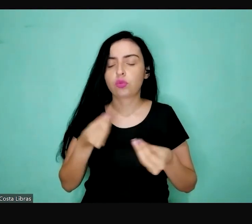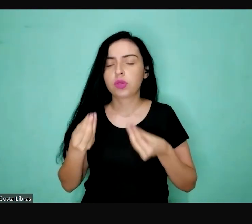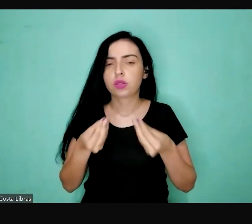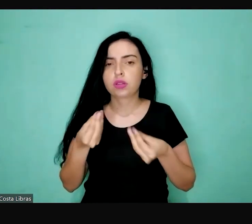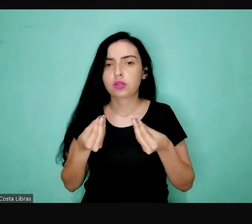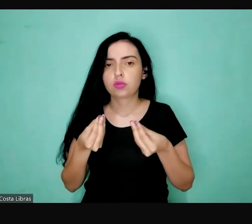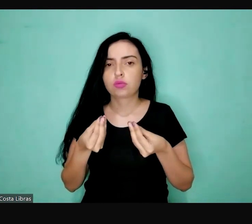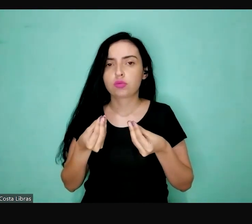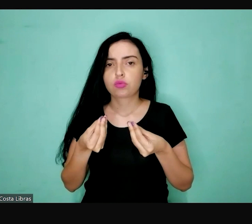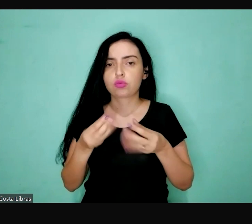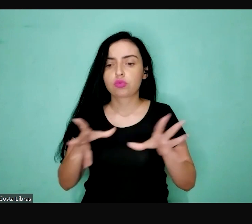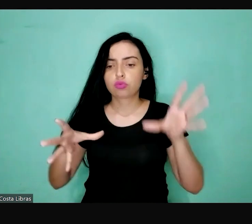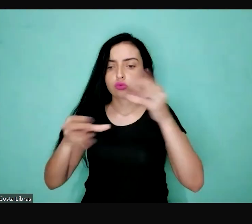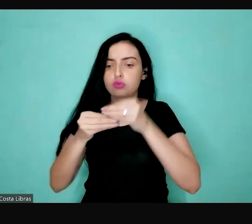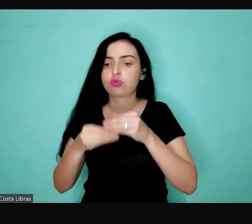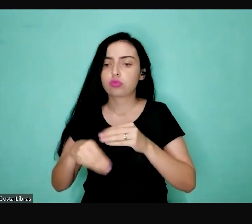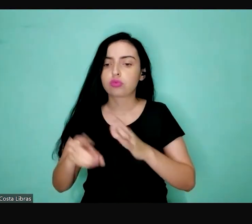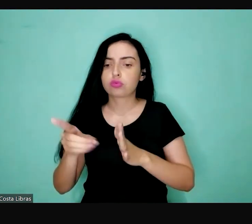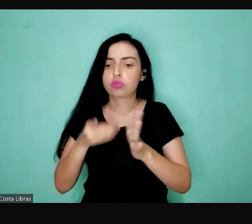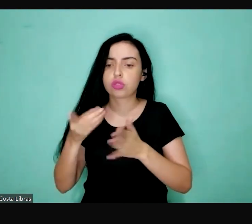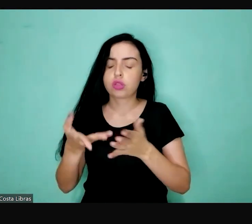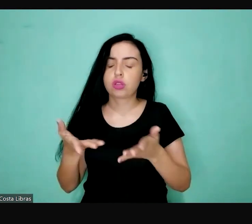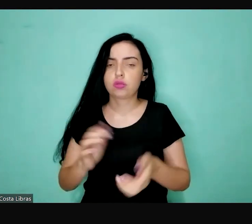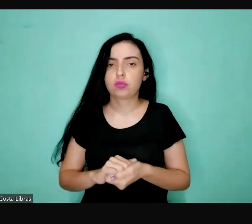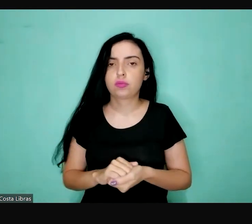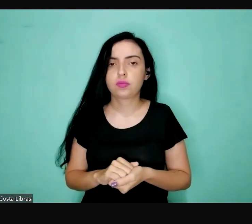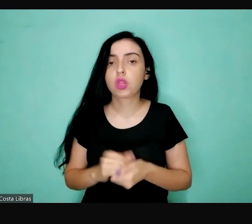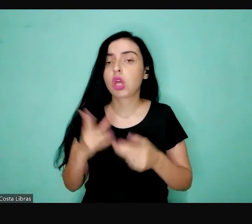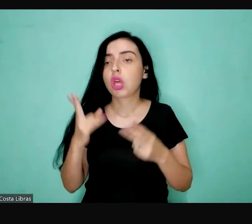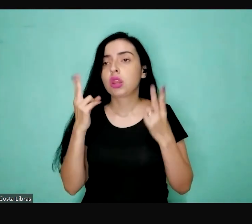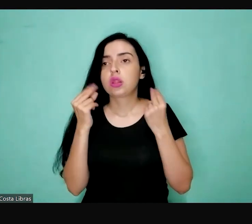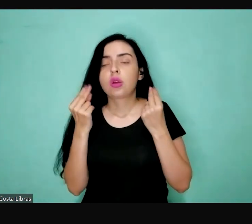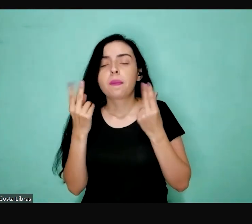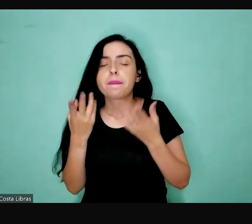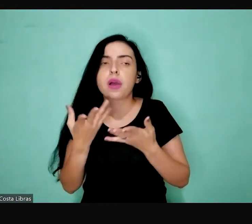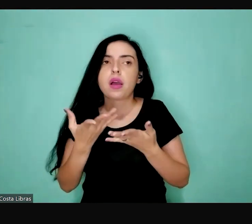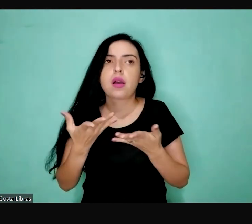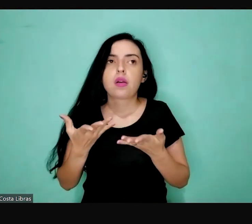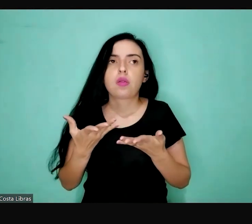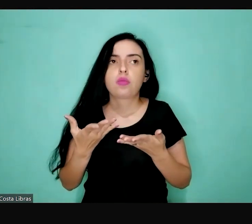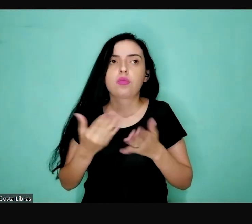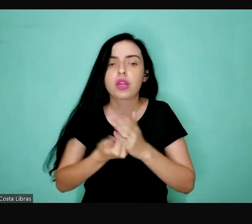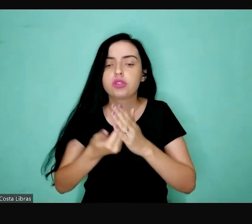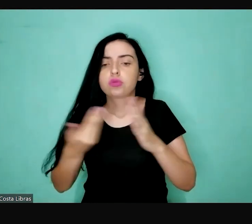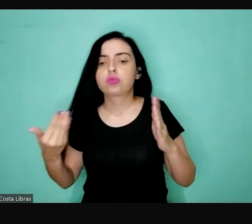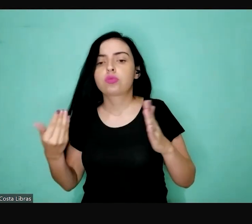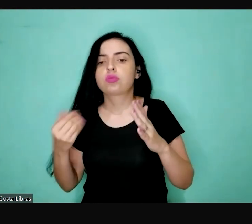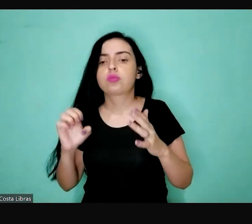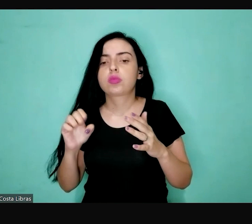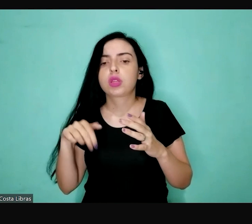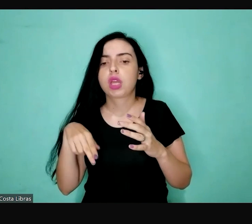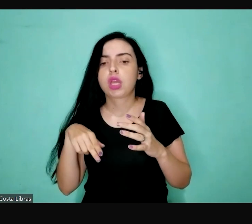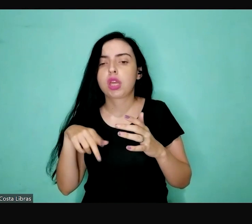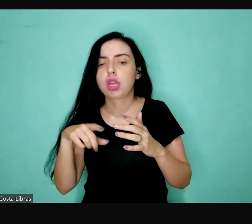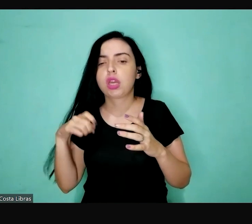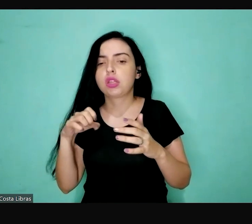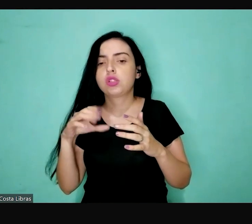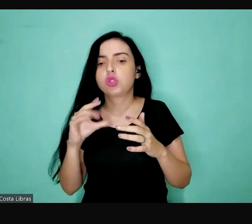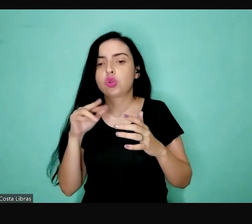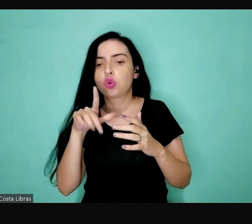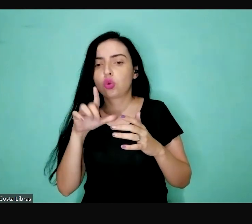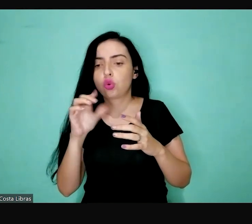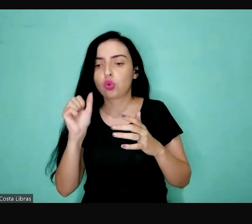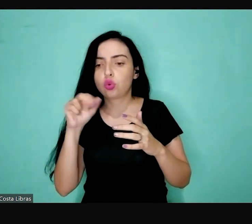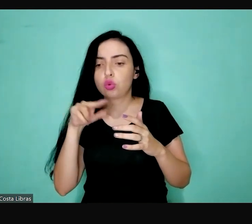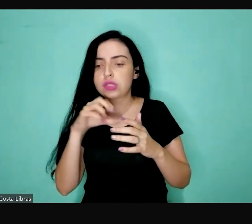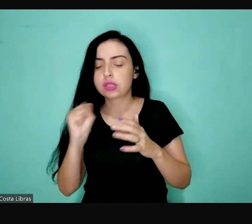o conjunto do direito. Naturalmente, a exclusão da norma do conjunto